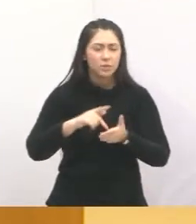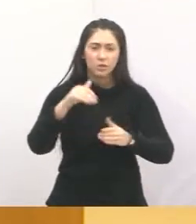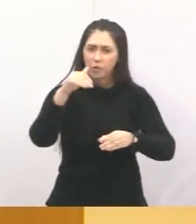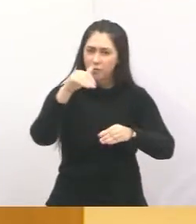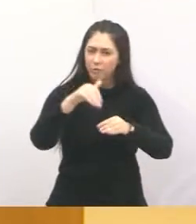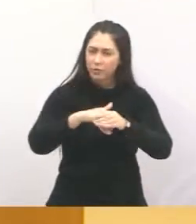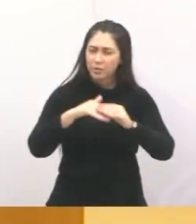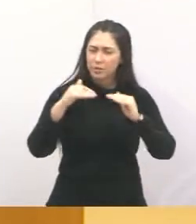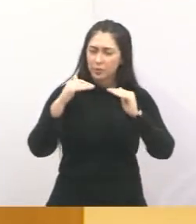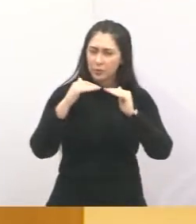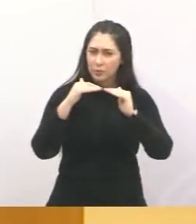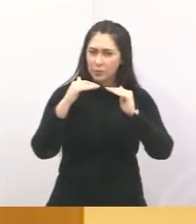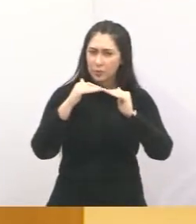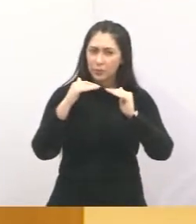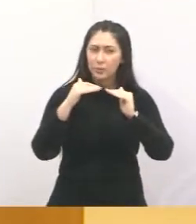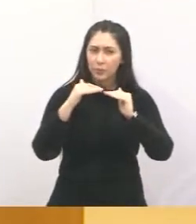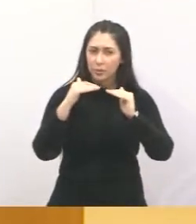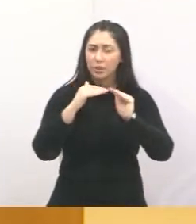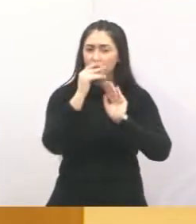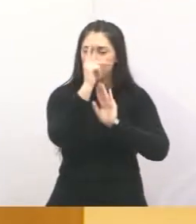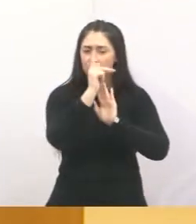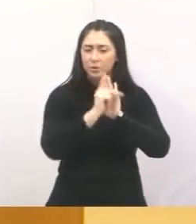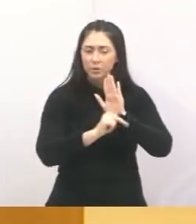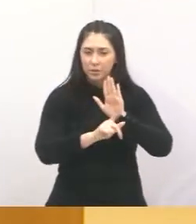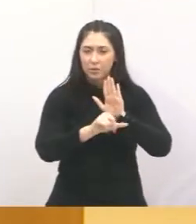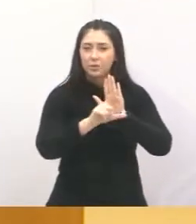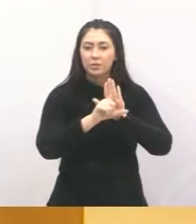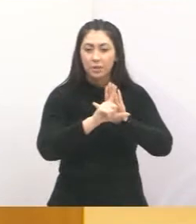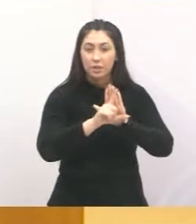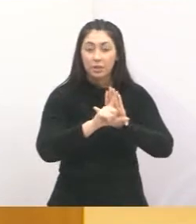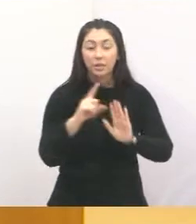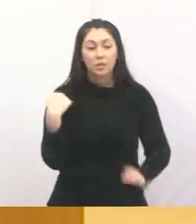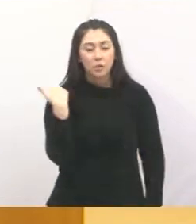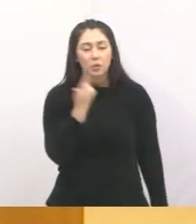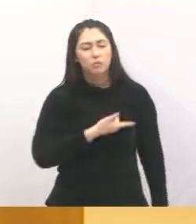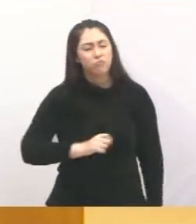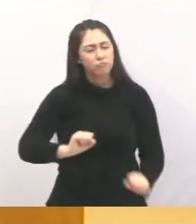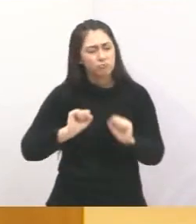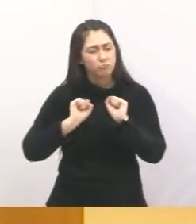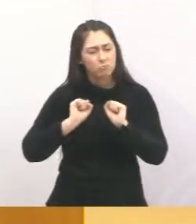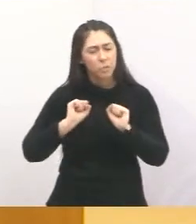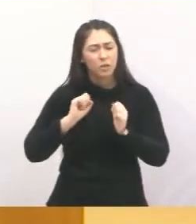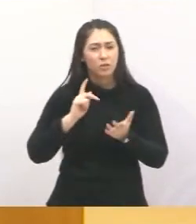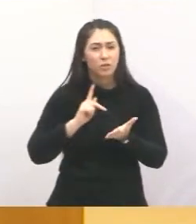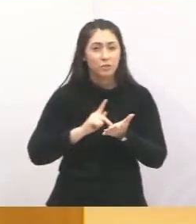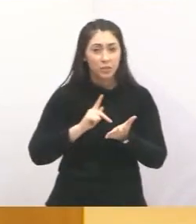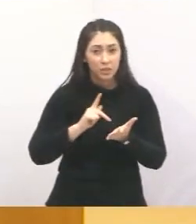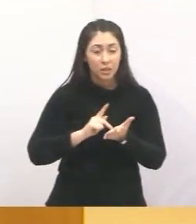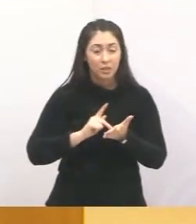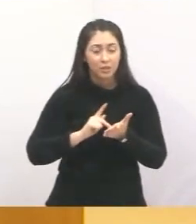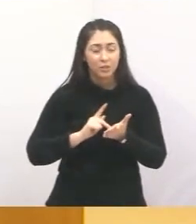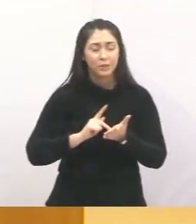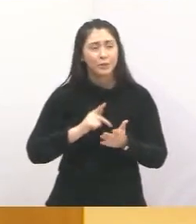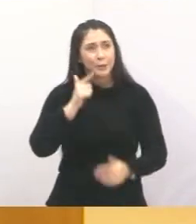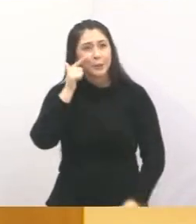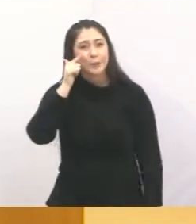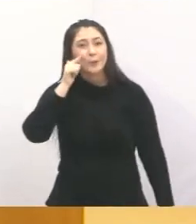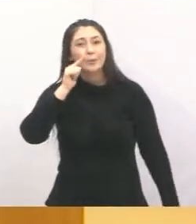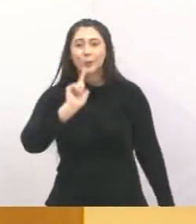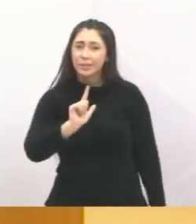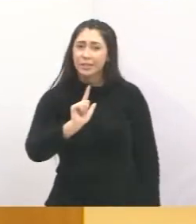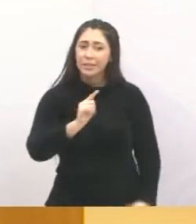votar favoravelmente a esse projeto de lei, para que possamos realmente ter essa possibilidade